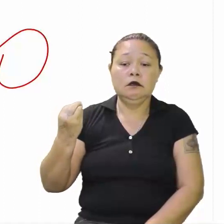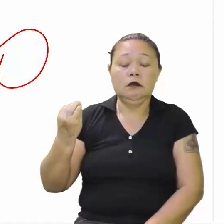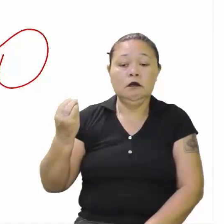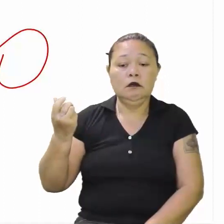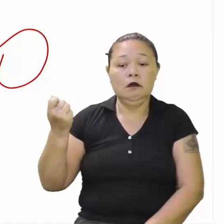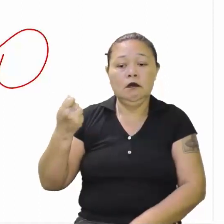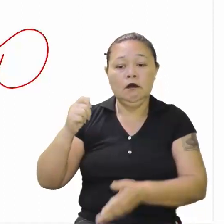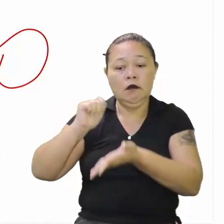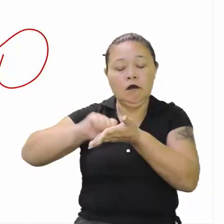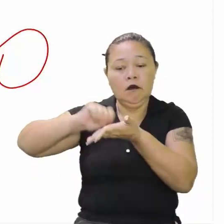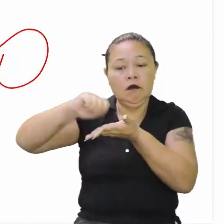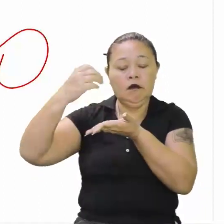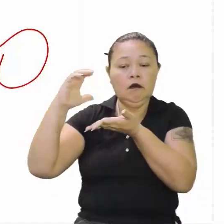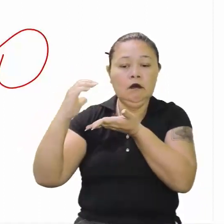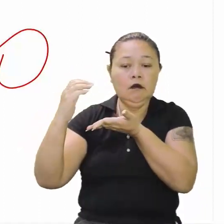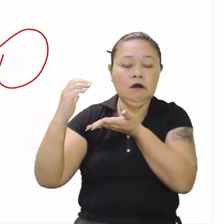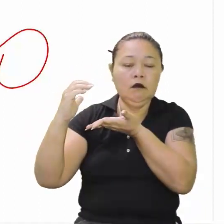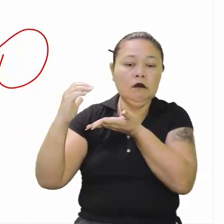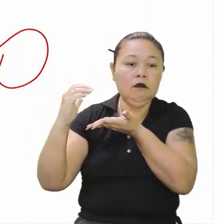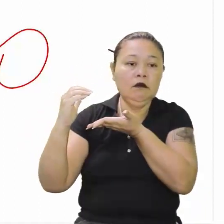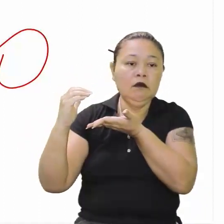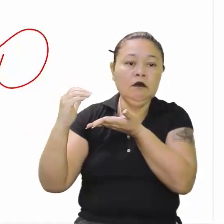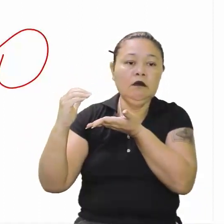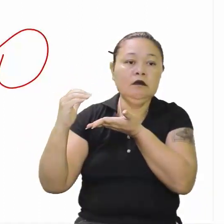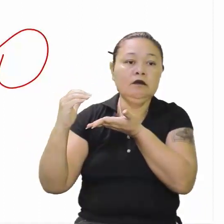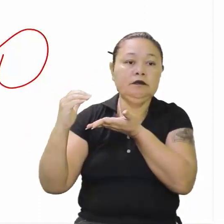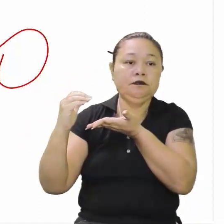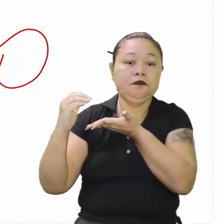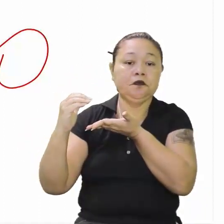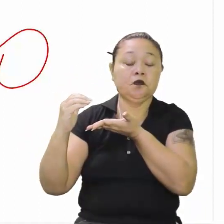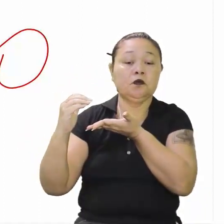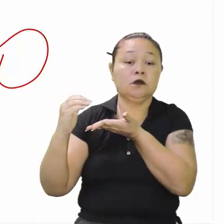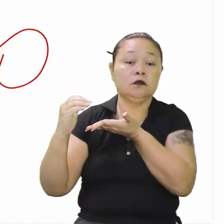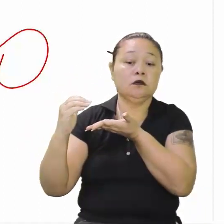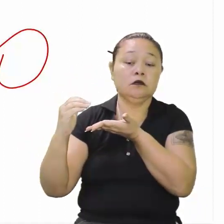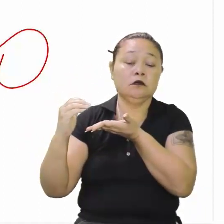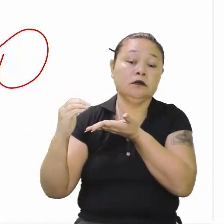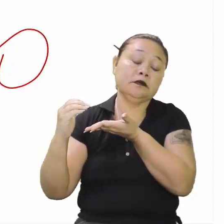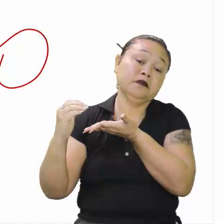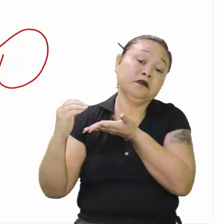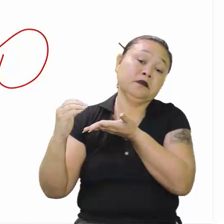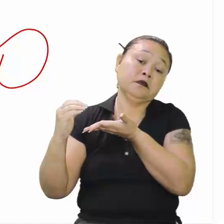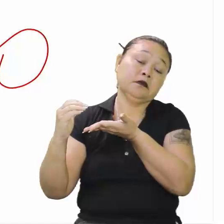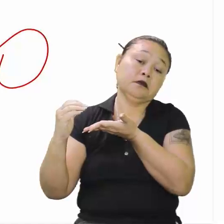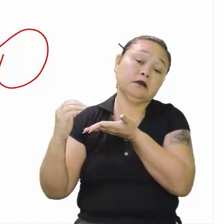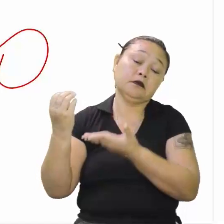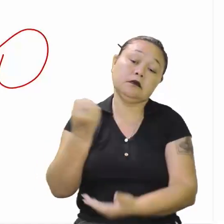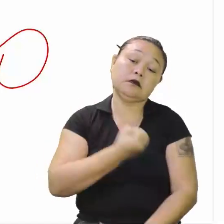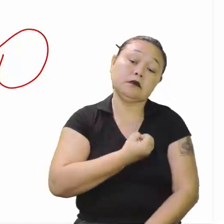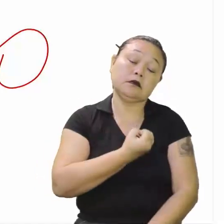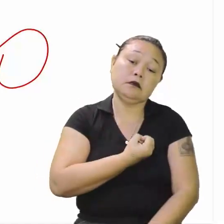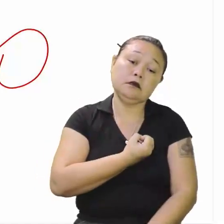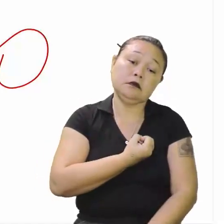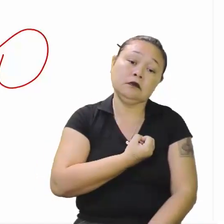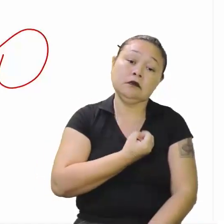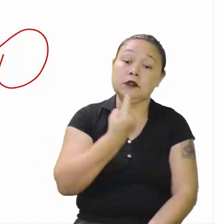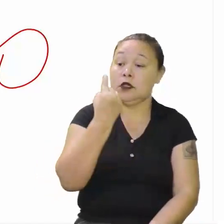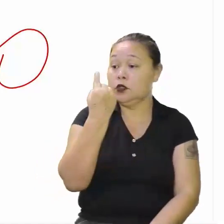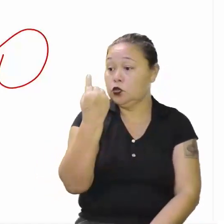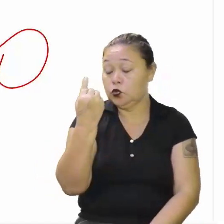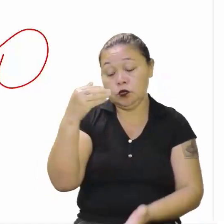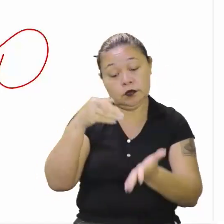uma notação científica, onde eu teria que ter um número de 1 a